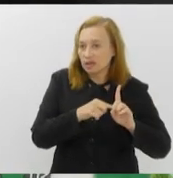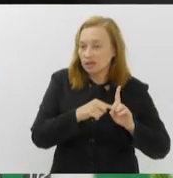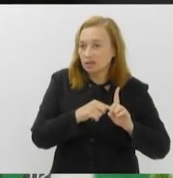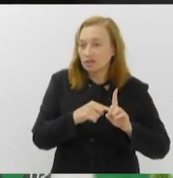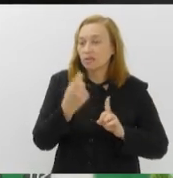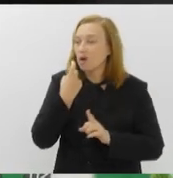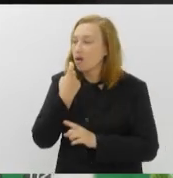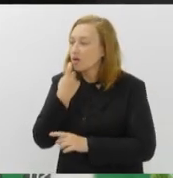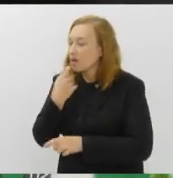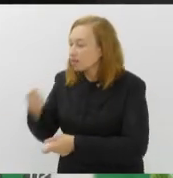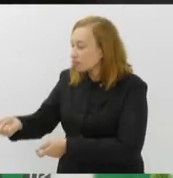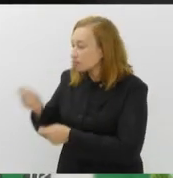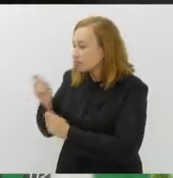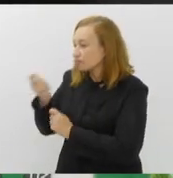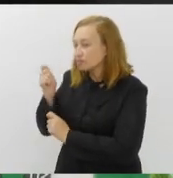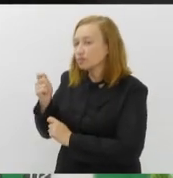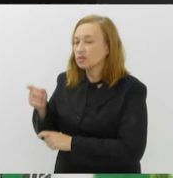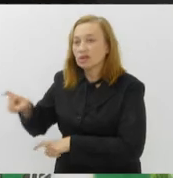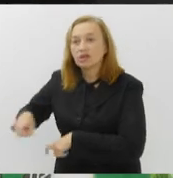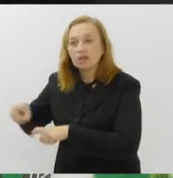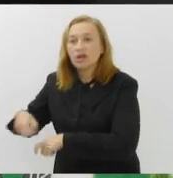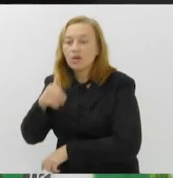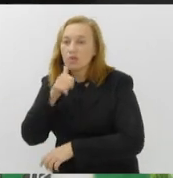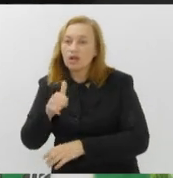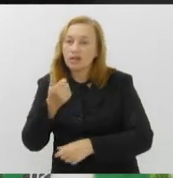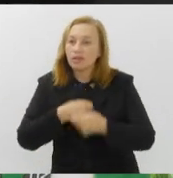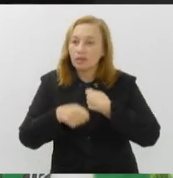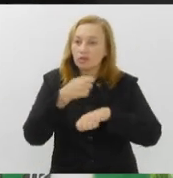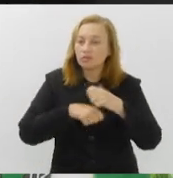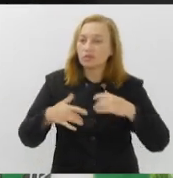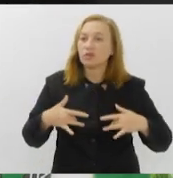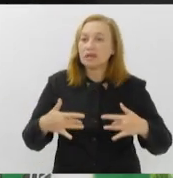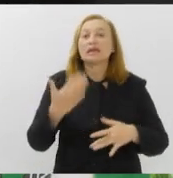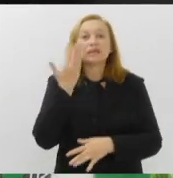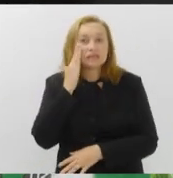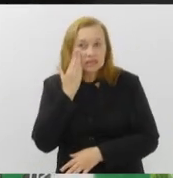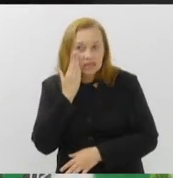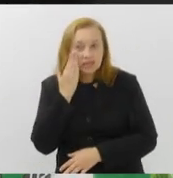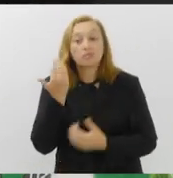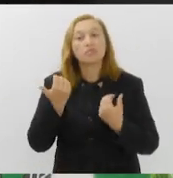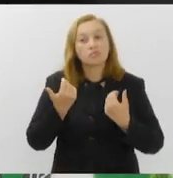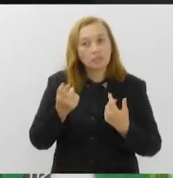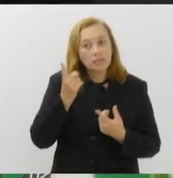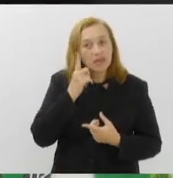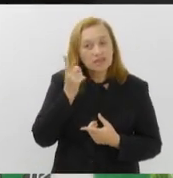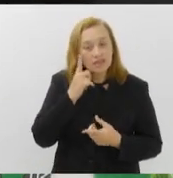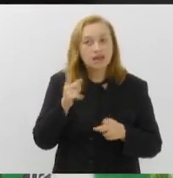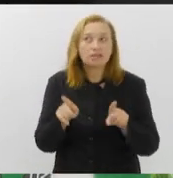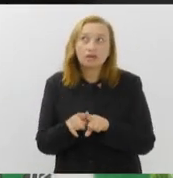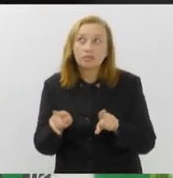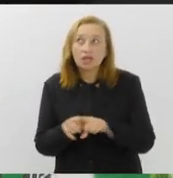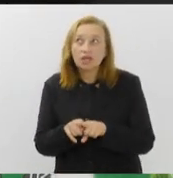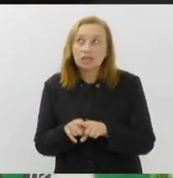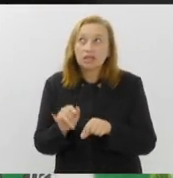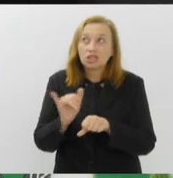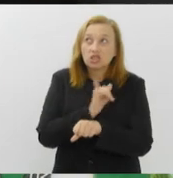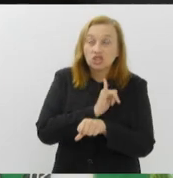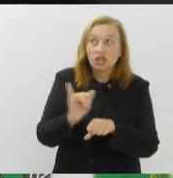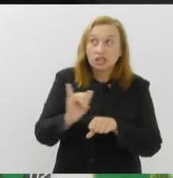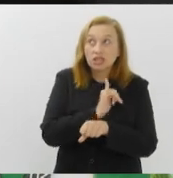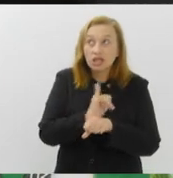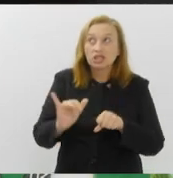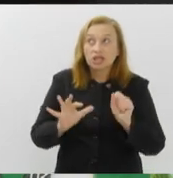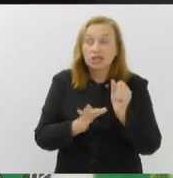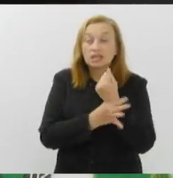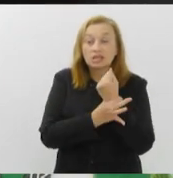agricultoras, pescadoras e mulheres da economia solidária, que a gente entende que vamos ter que pensar em algo também que garanta as